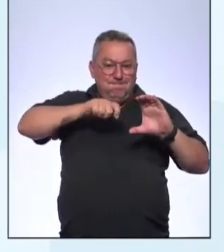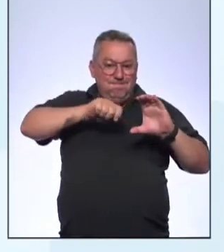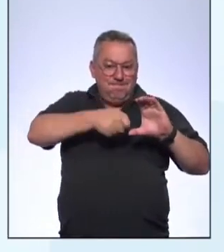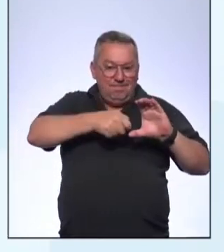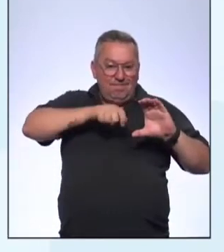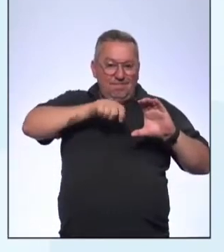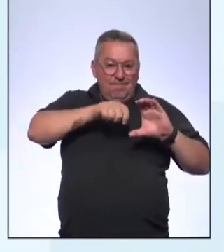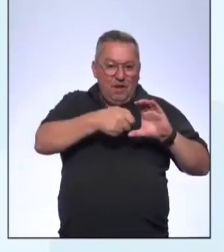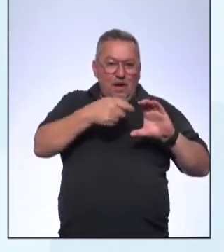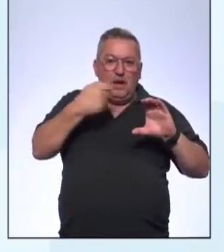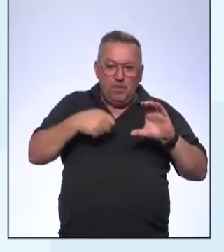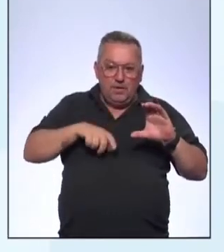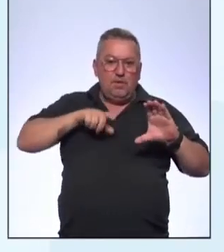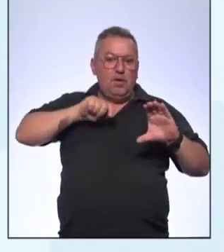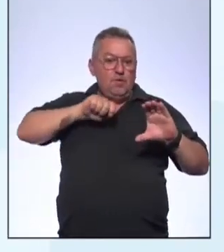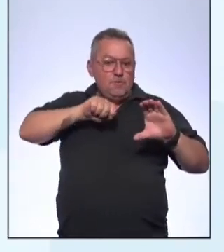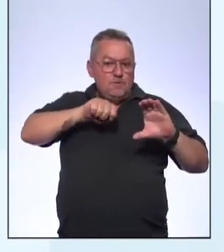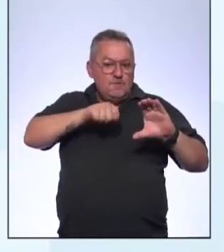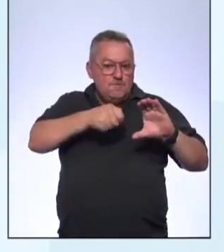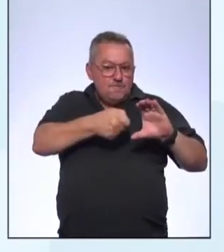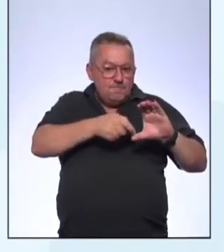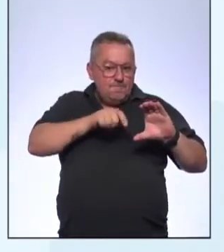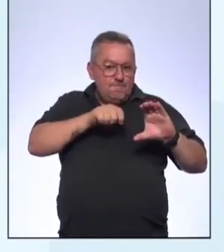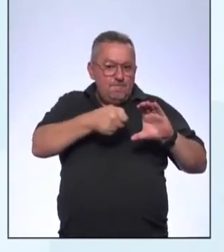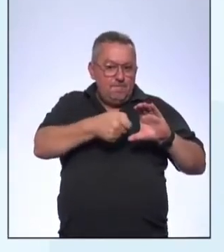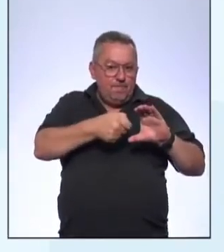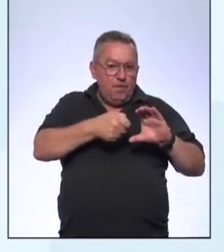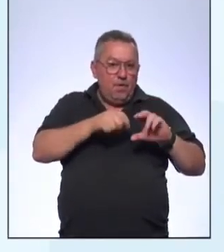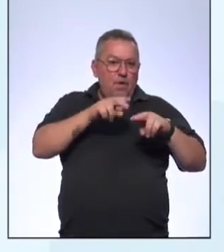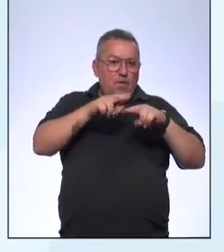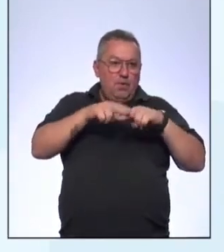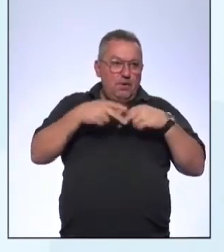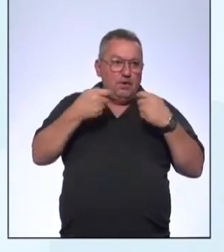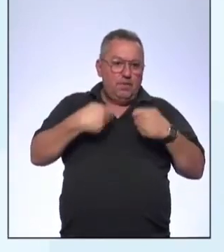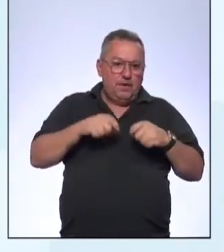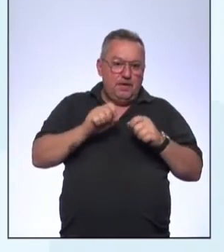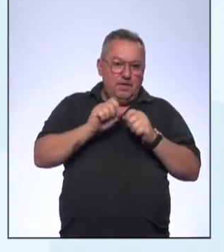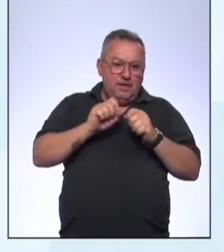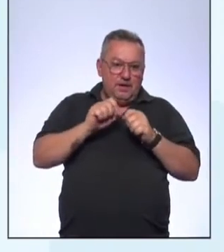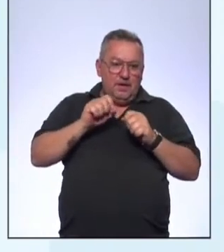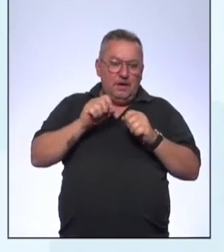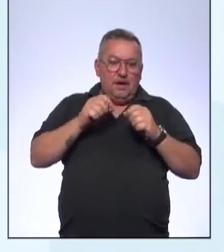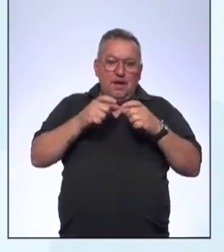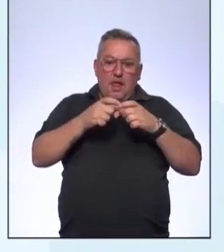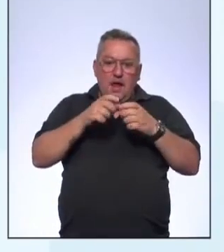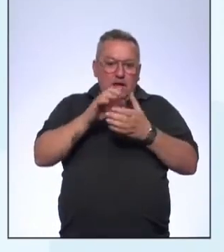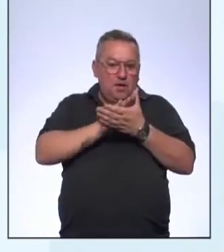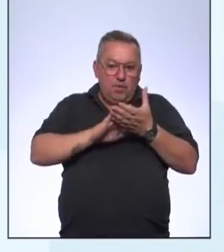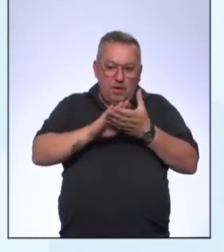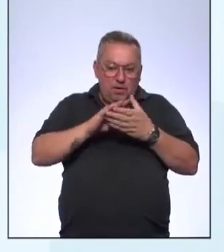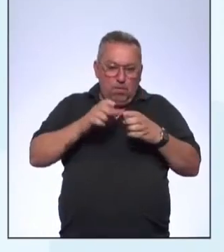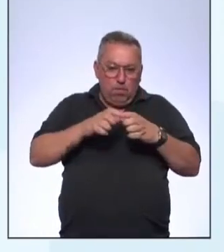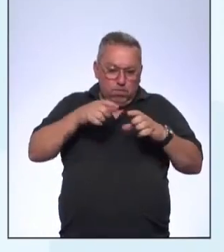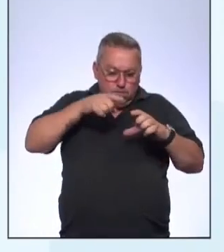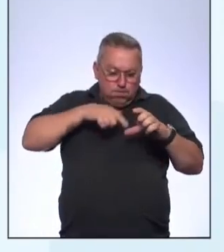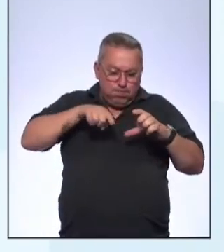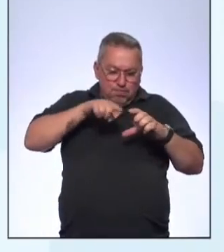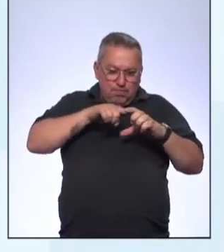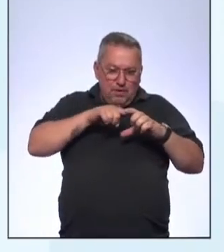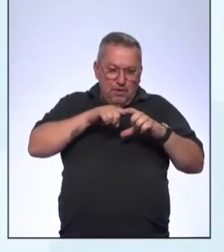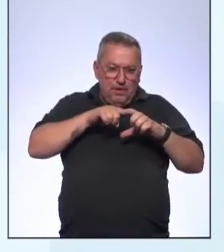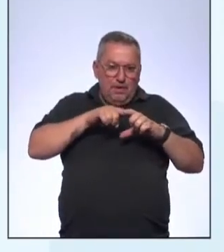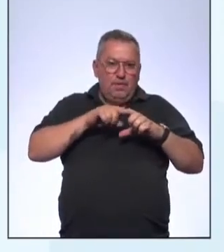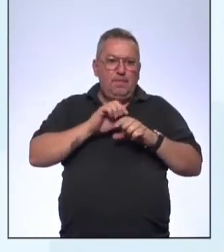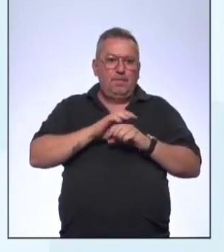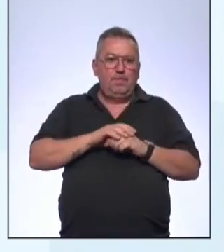eu preciso parafusar entre essa peça. Por isso que eu preciso ela sem nada no meio, né, Ale? Então eu preciso parafusar